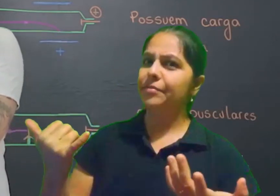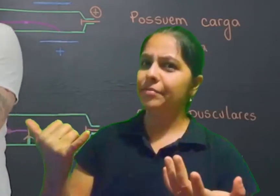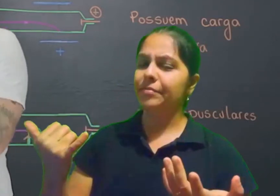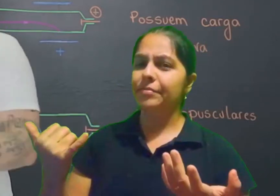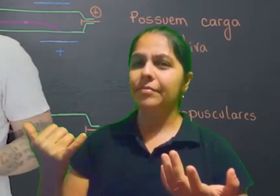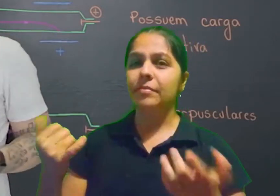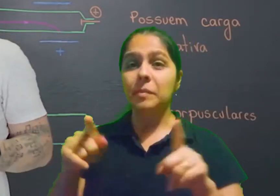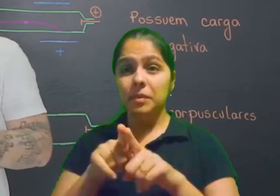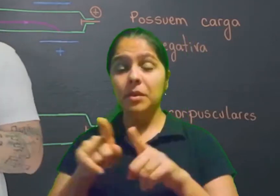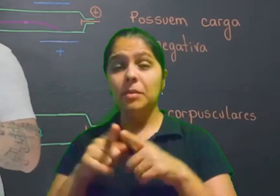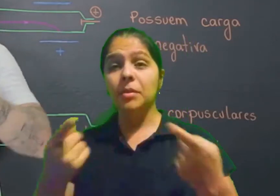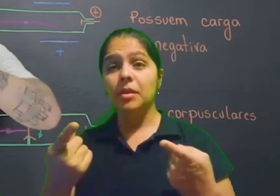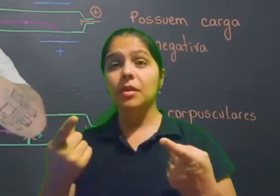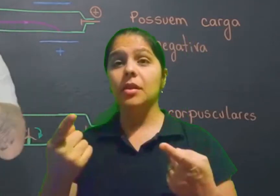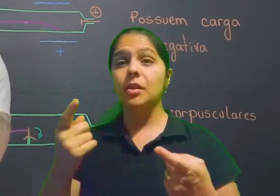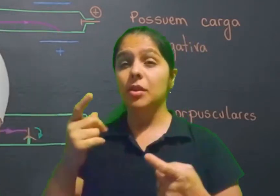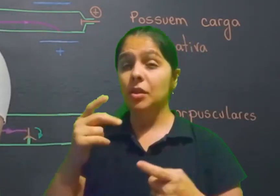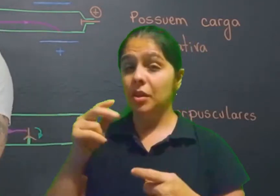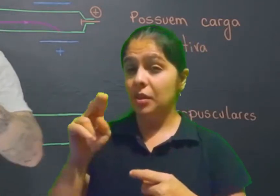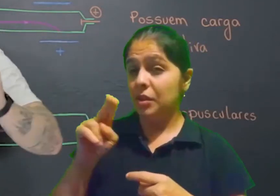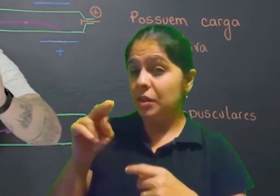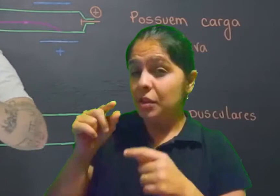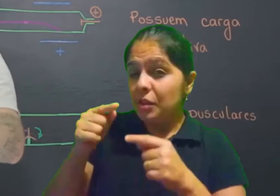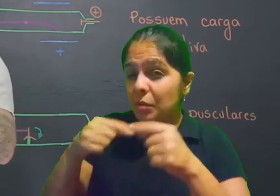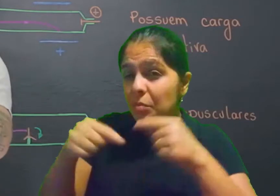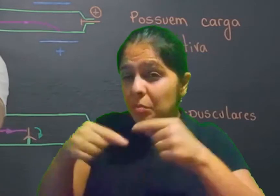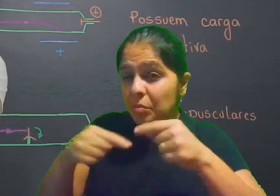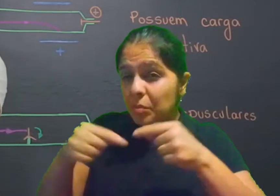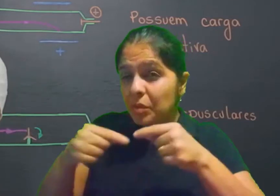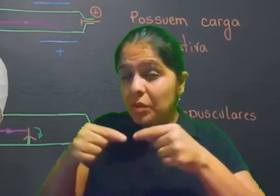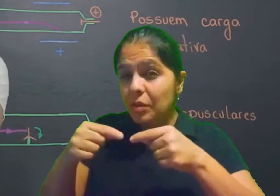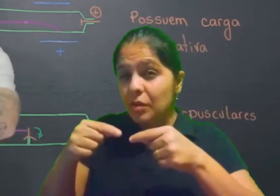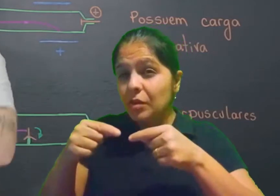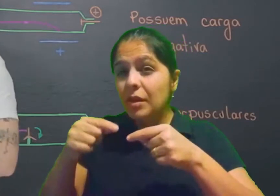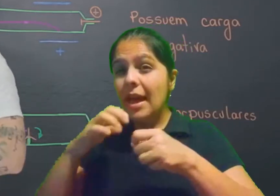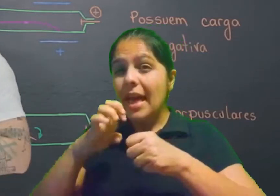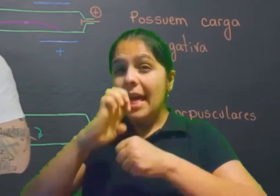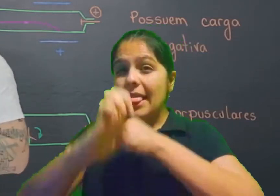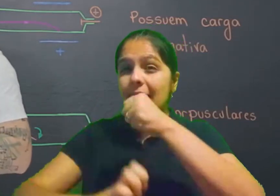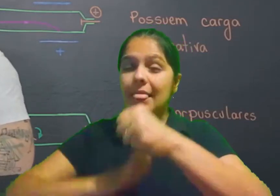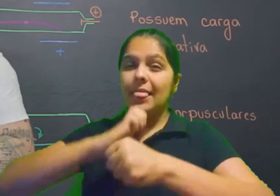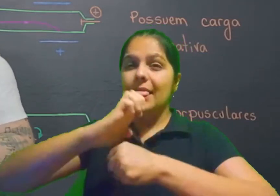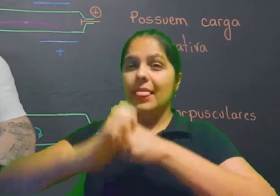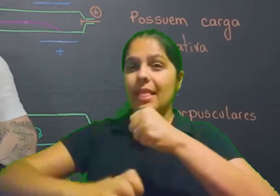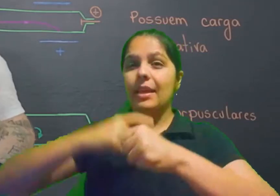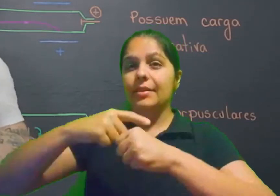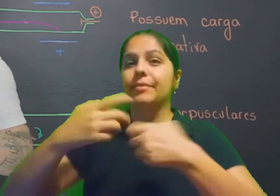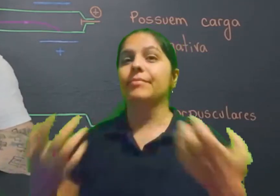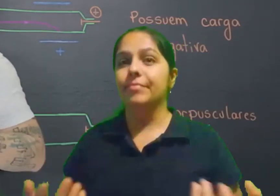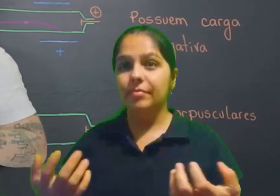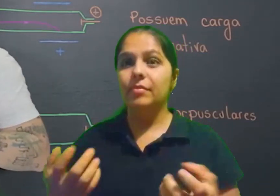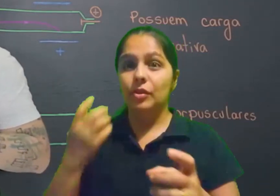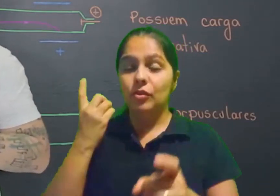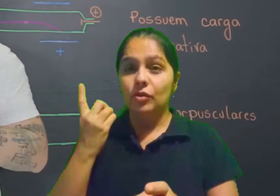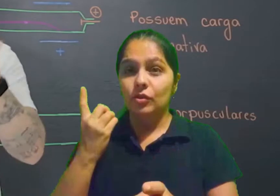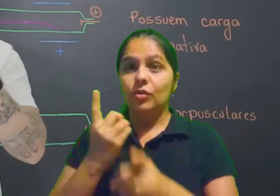ele denominou-se essas carguinhas pequenininhas como elétrons. Aqui foi a primeira vez onde a gente escuta a